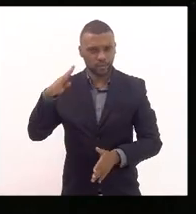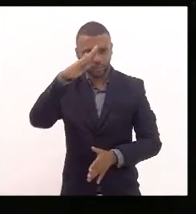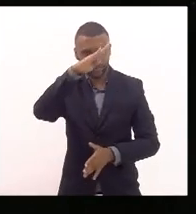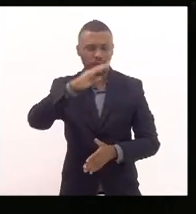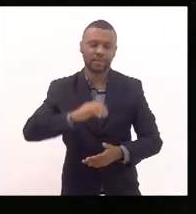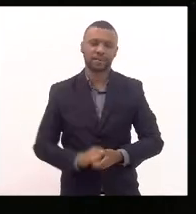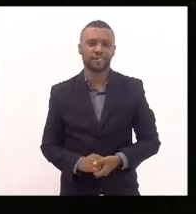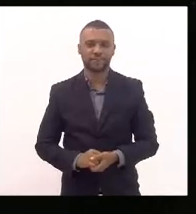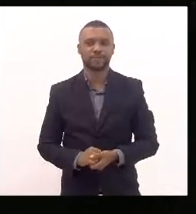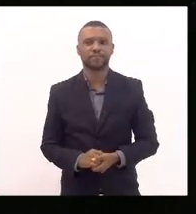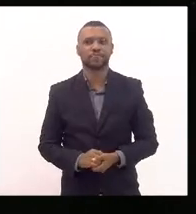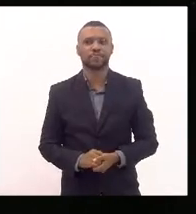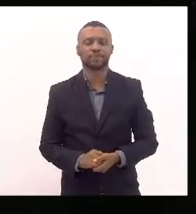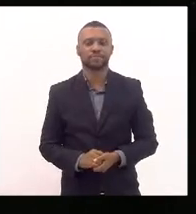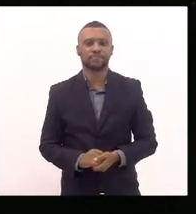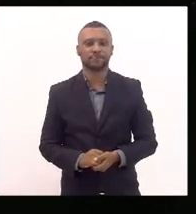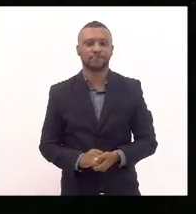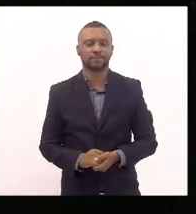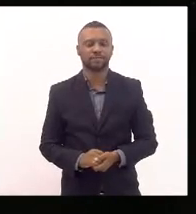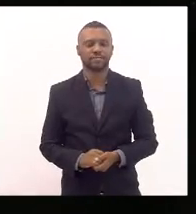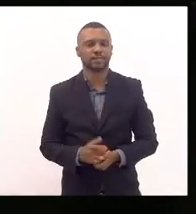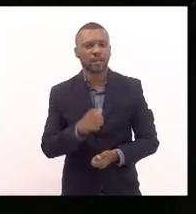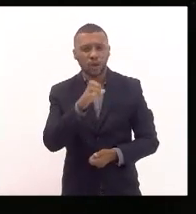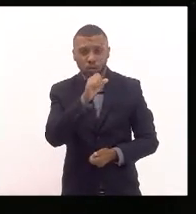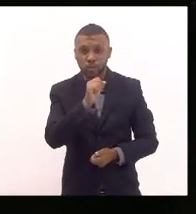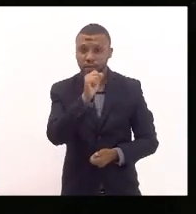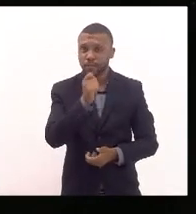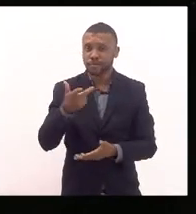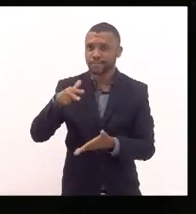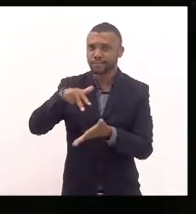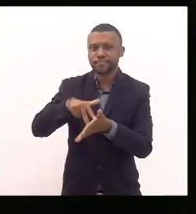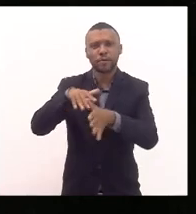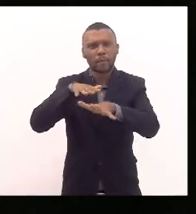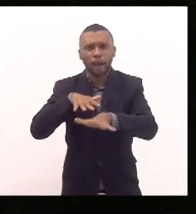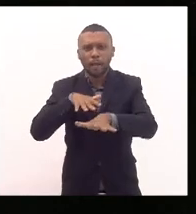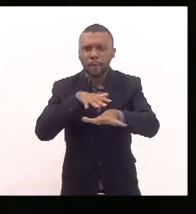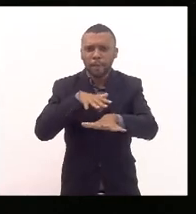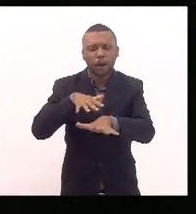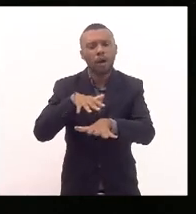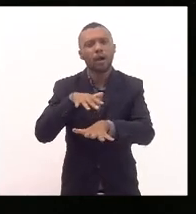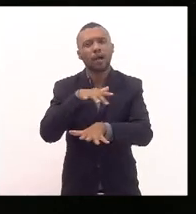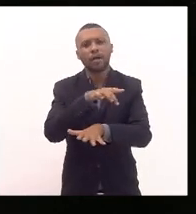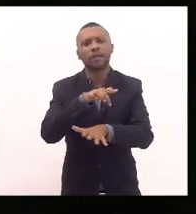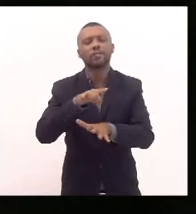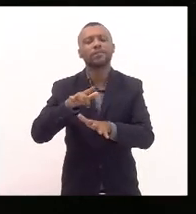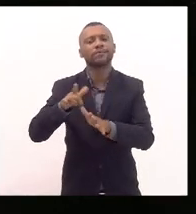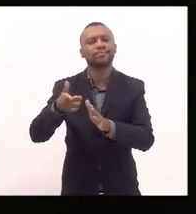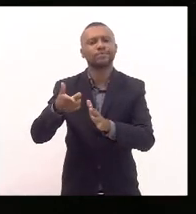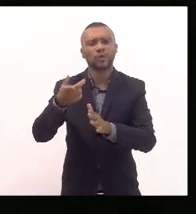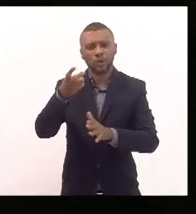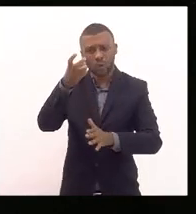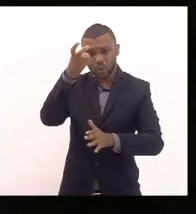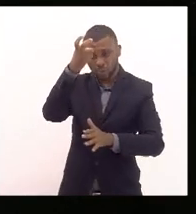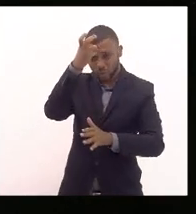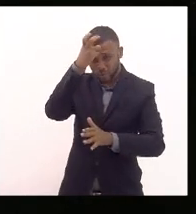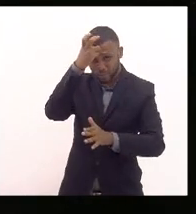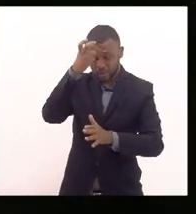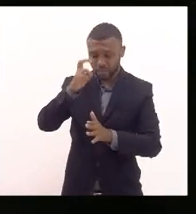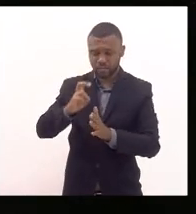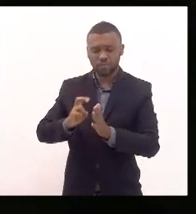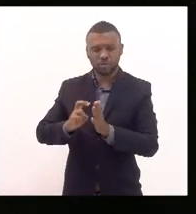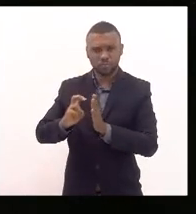e eu estive no sábado no ato ali no busto de Zumbi dos Palmares